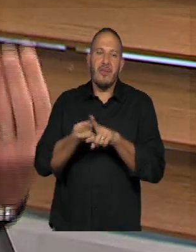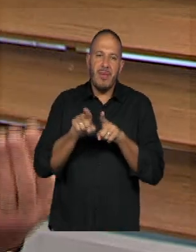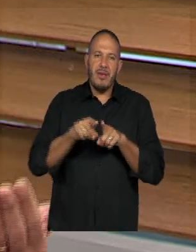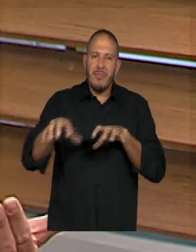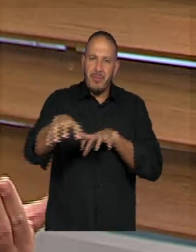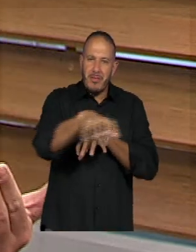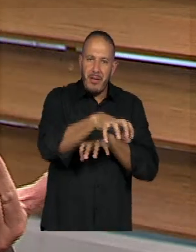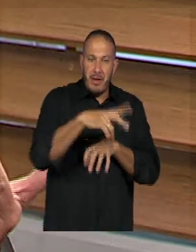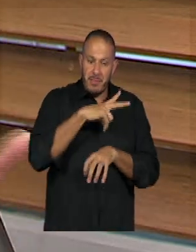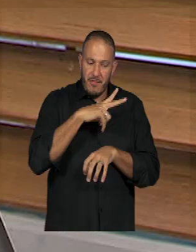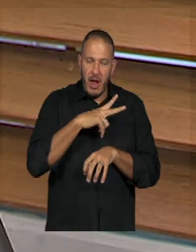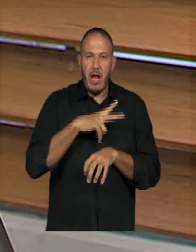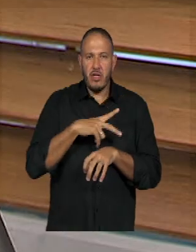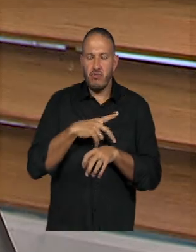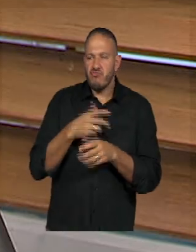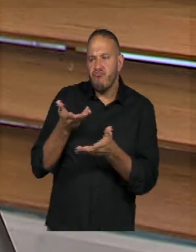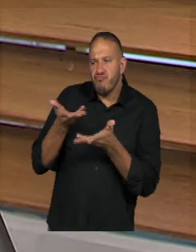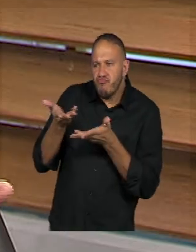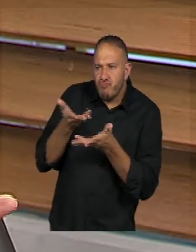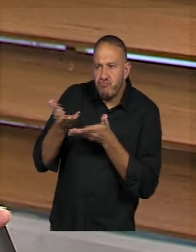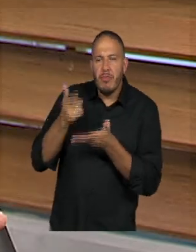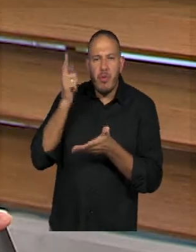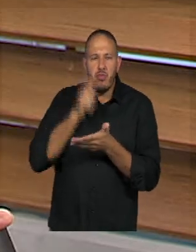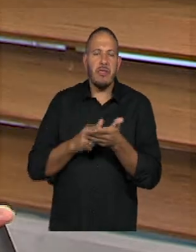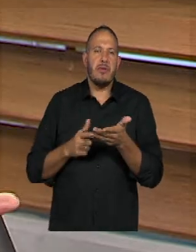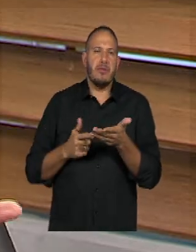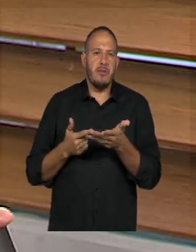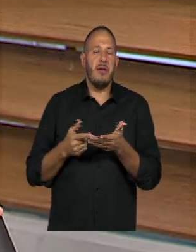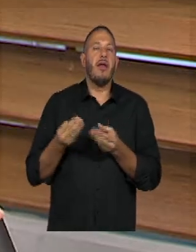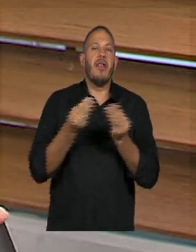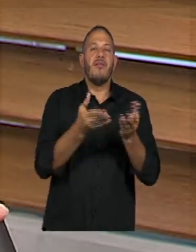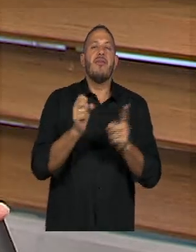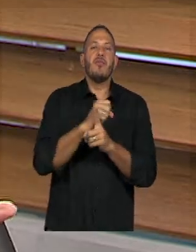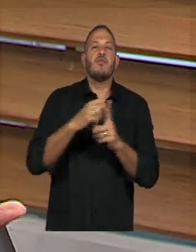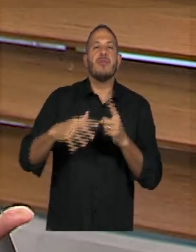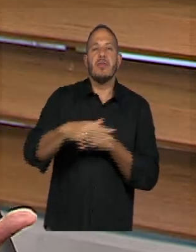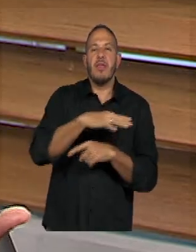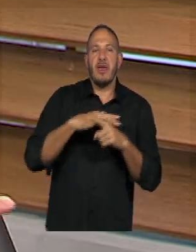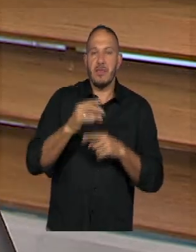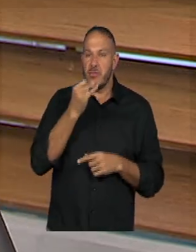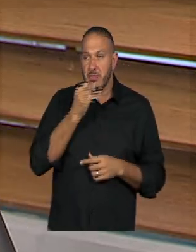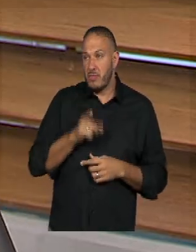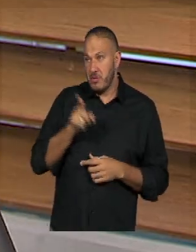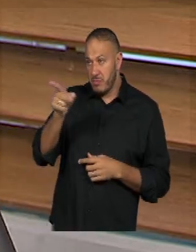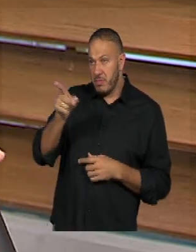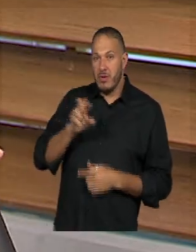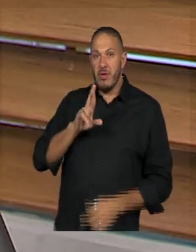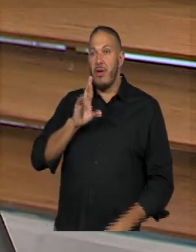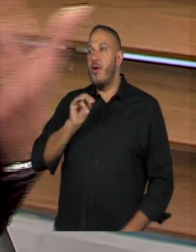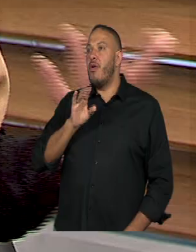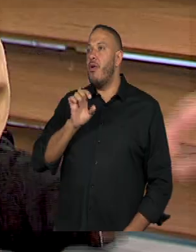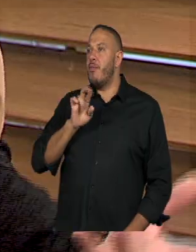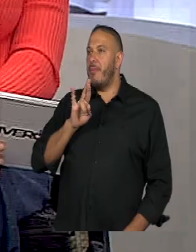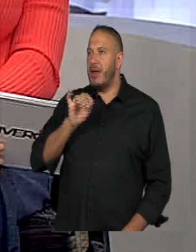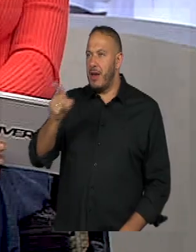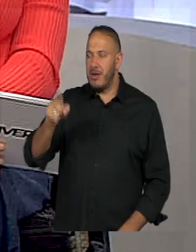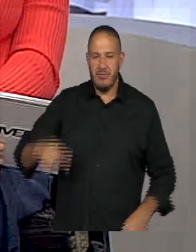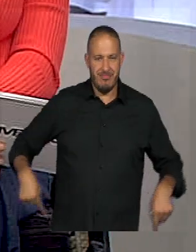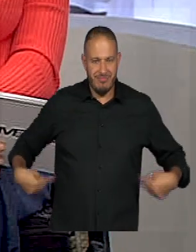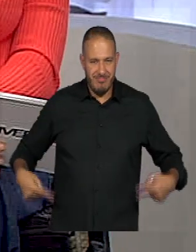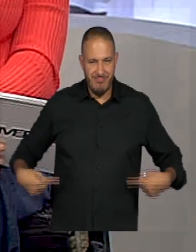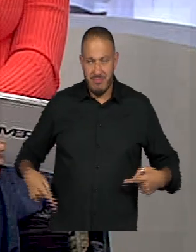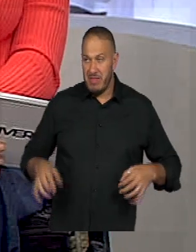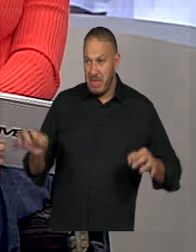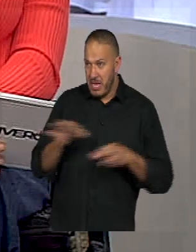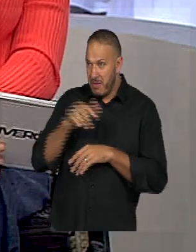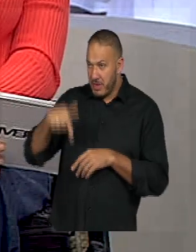leve para a sociedade, para que o Roberto saia dessa nossa reunião, chega na casa dele, no amigo dele,